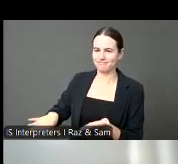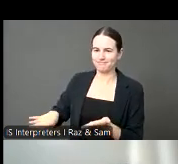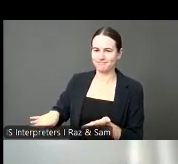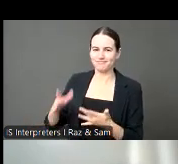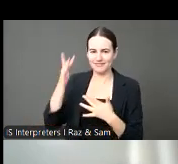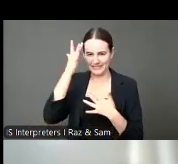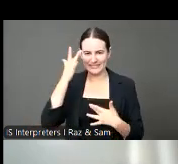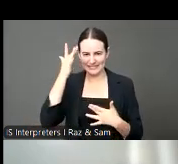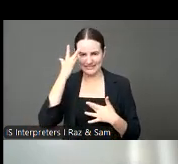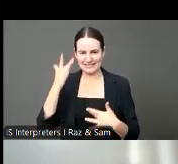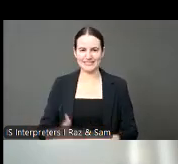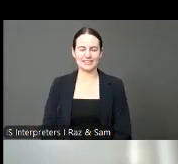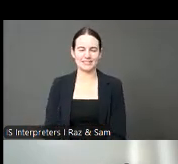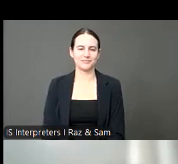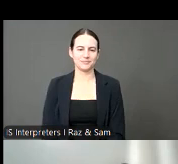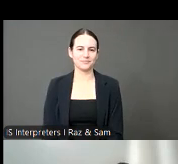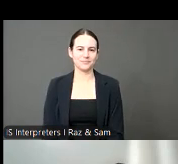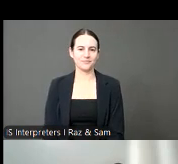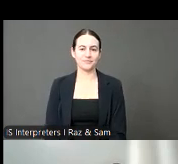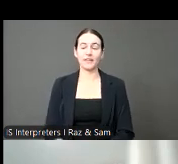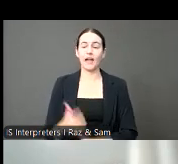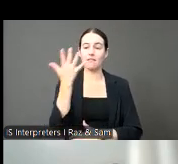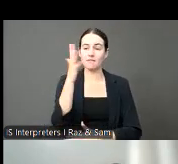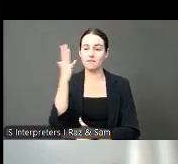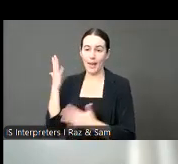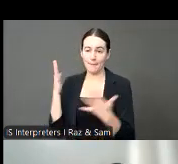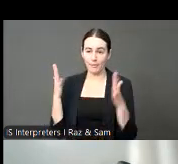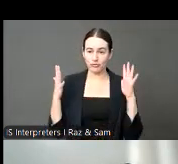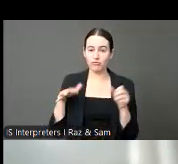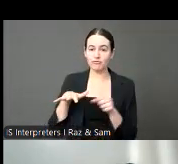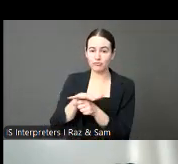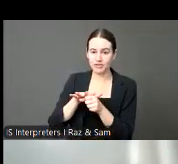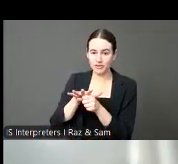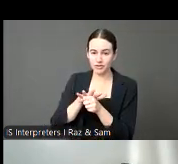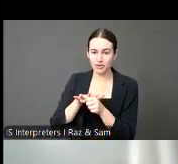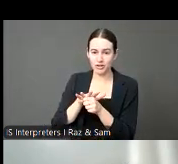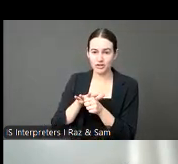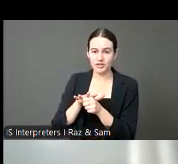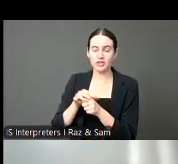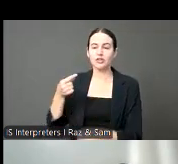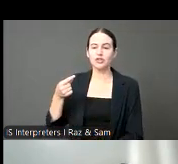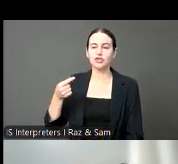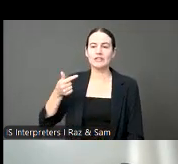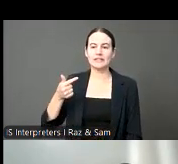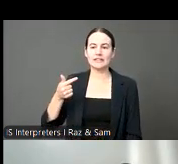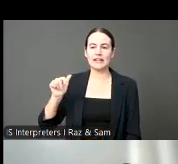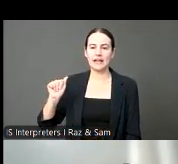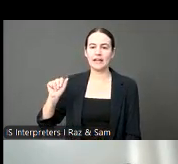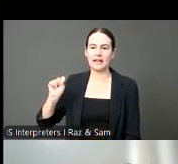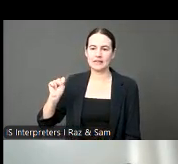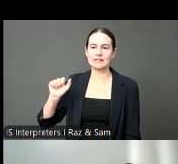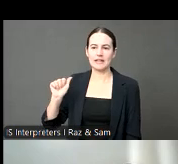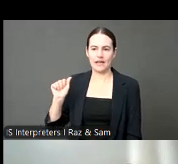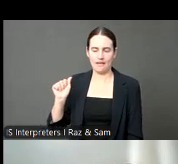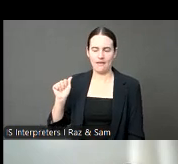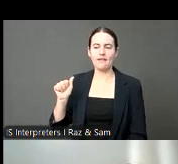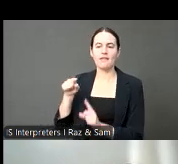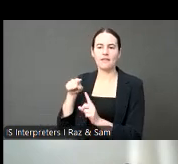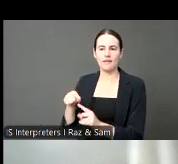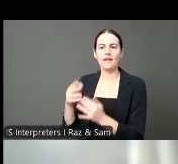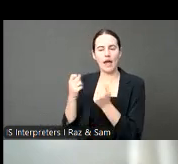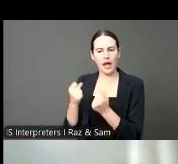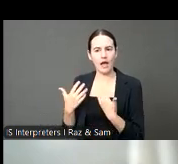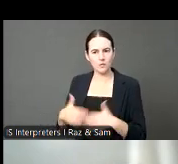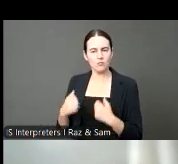Amazônia, localidade onde onde vivem grande parte dessas populações vulnerabilizadas acometidas por